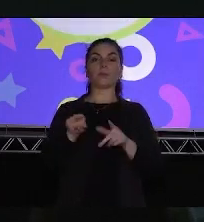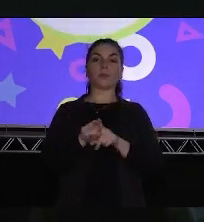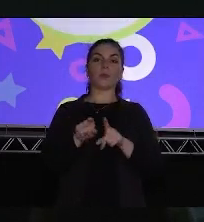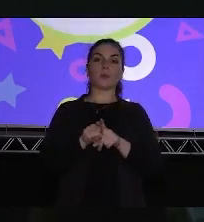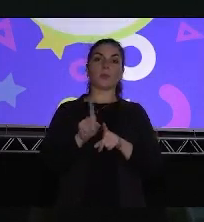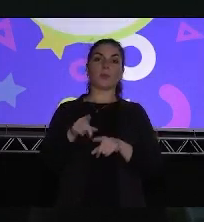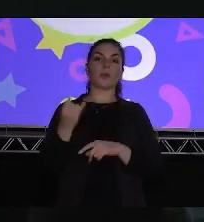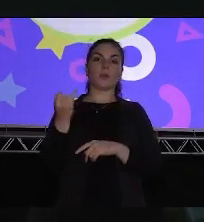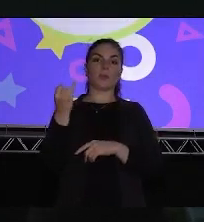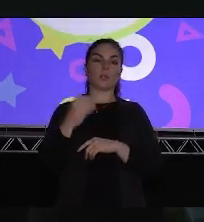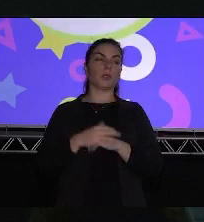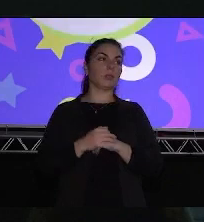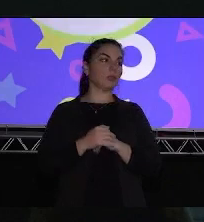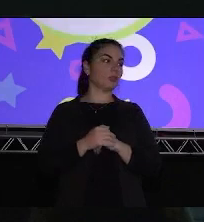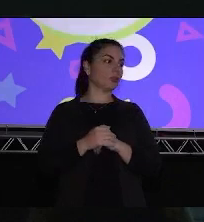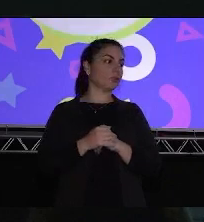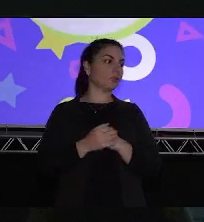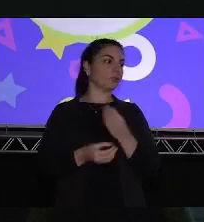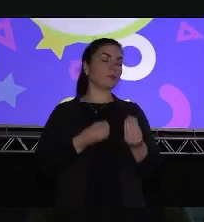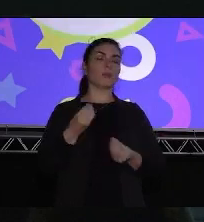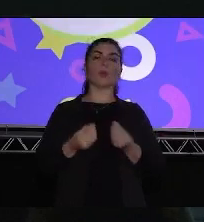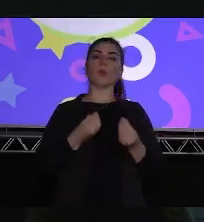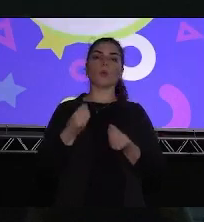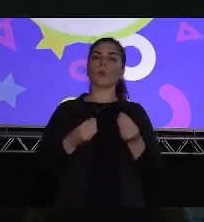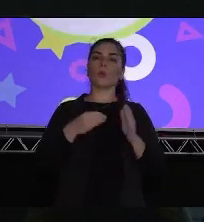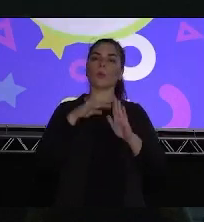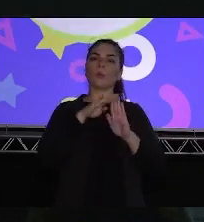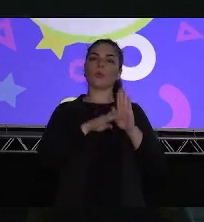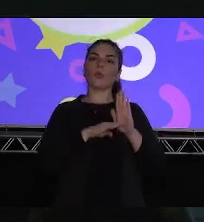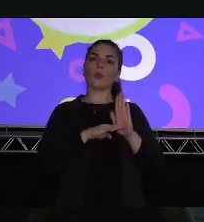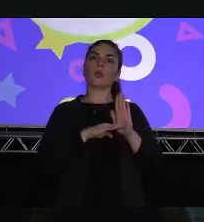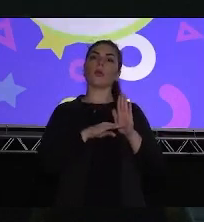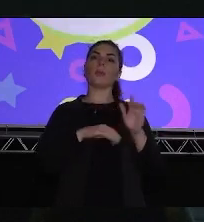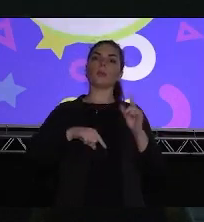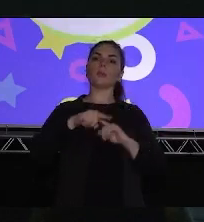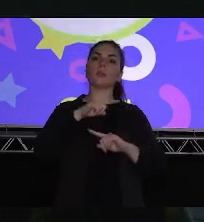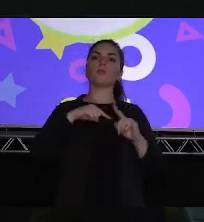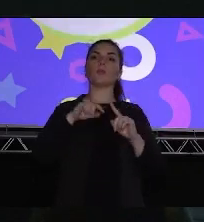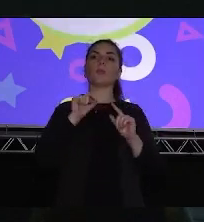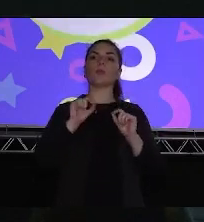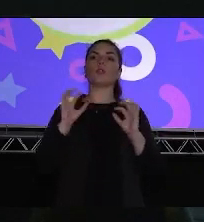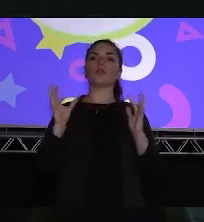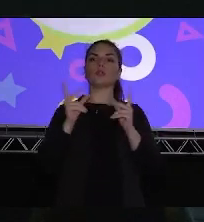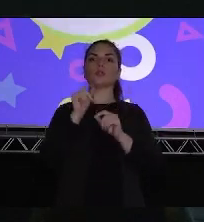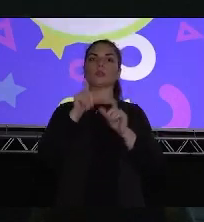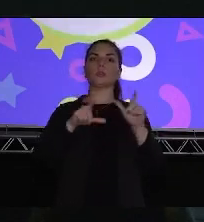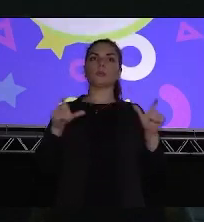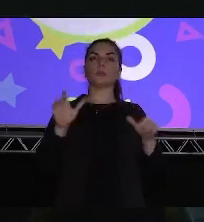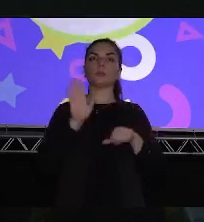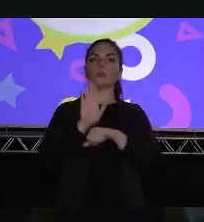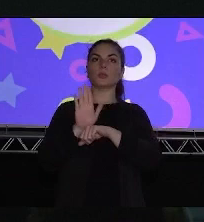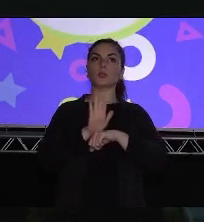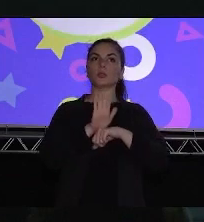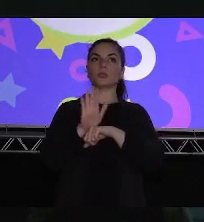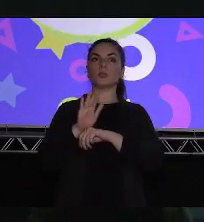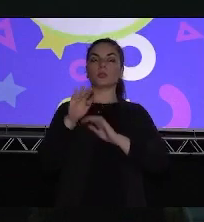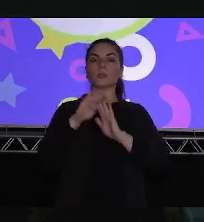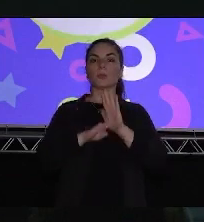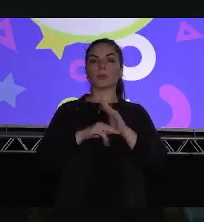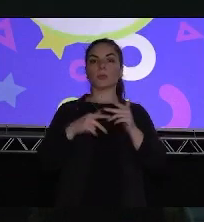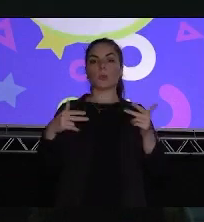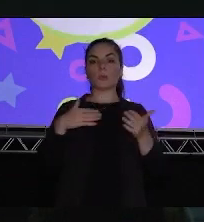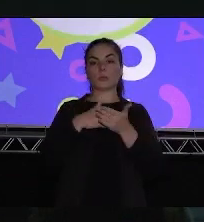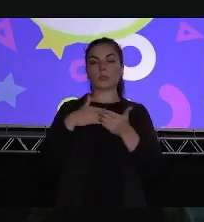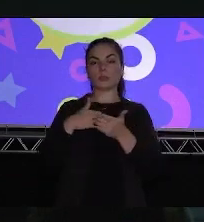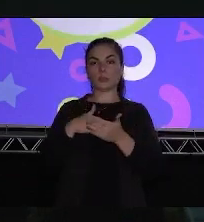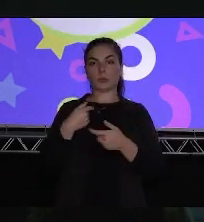importante. Como que se transformou esse programa com a contribuição então, de todas essas pessoas e com essas premissas e restrições que nós tínhamos